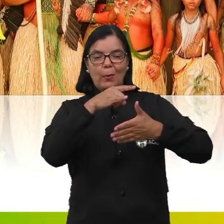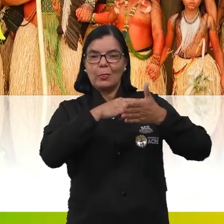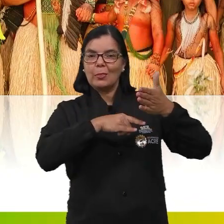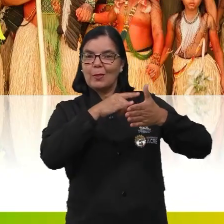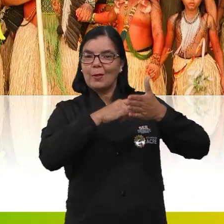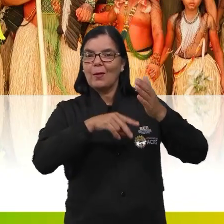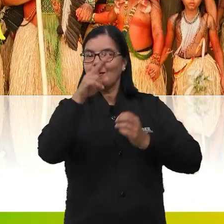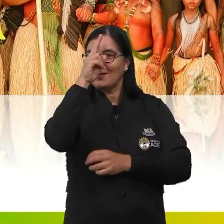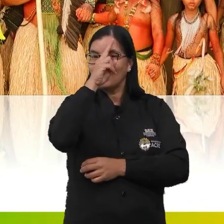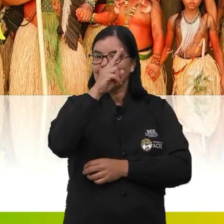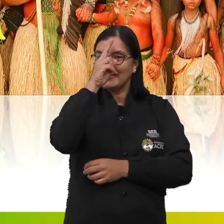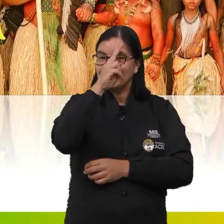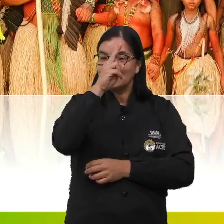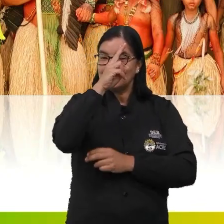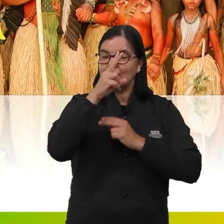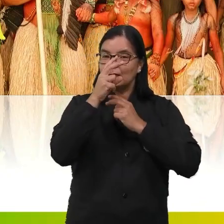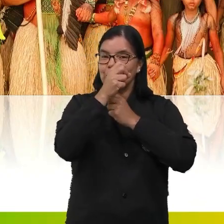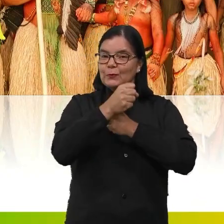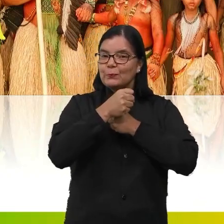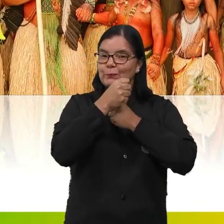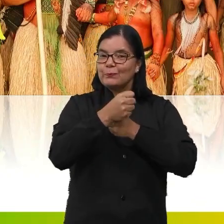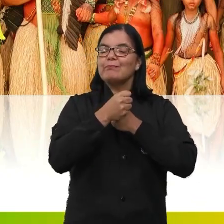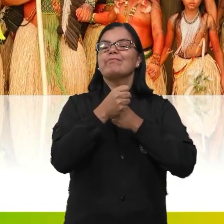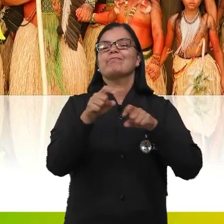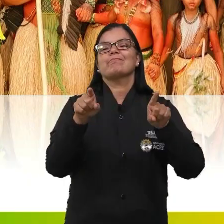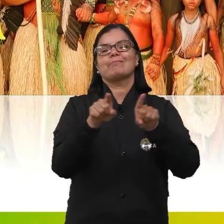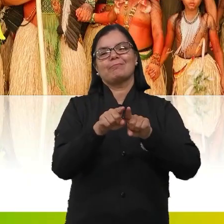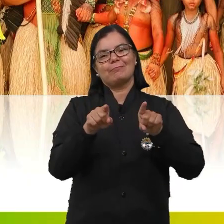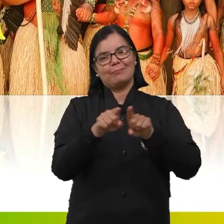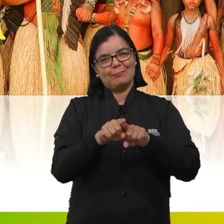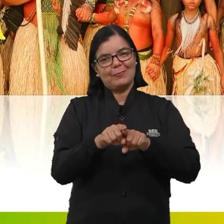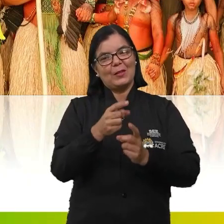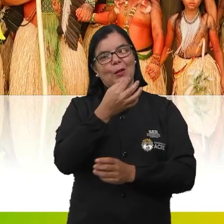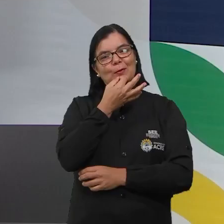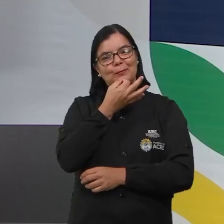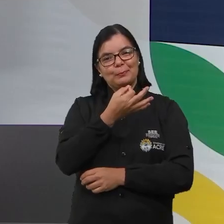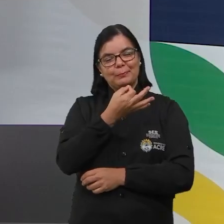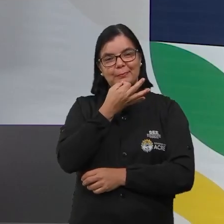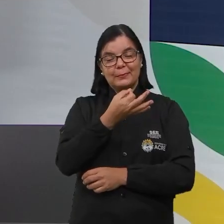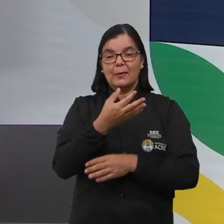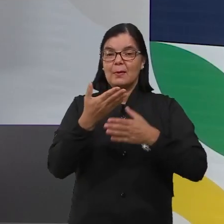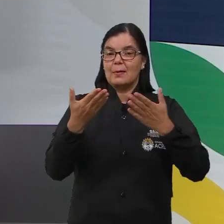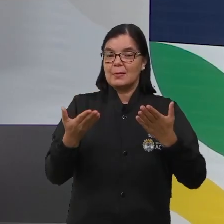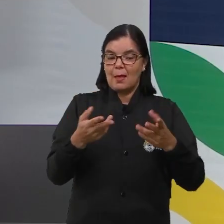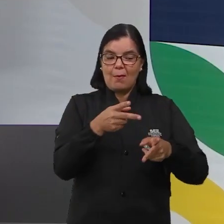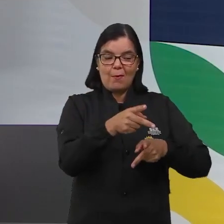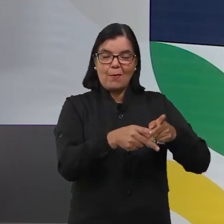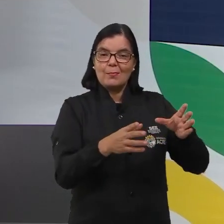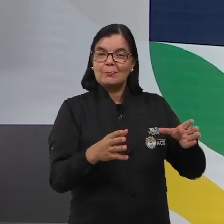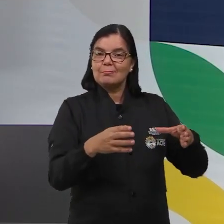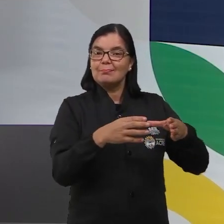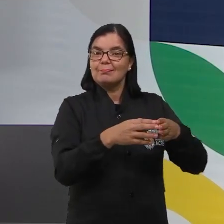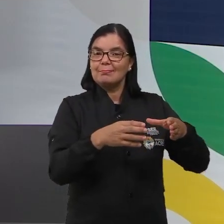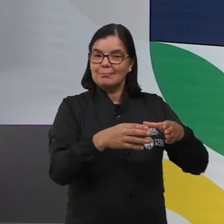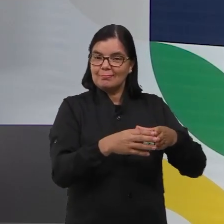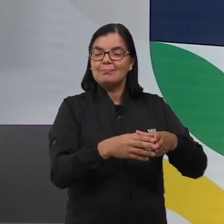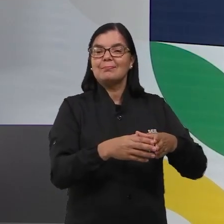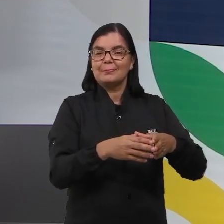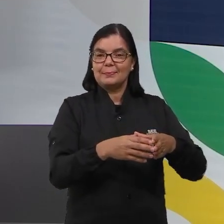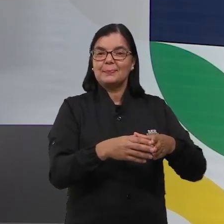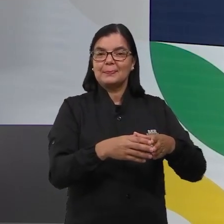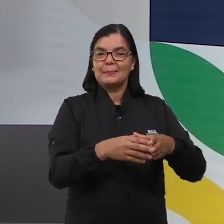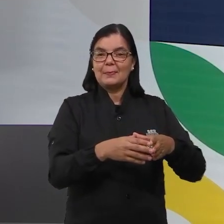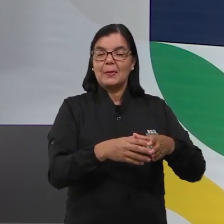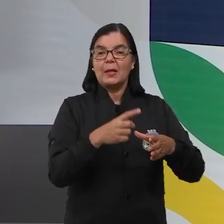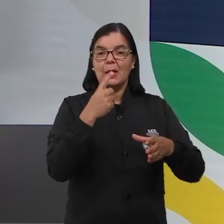sua história e fortalecer a sua autonomia. Então, esses povos, eles estão assim